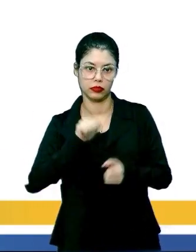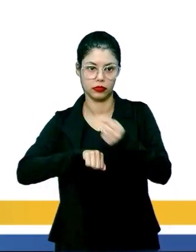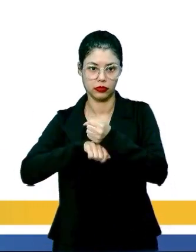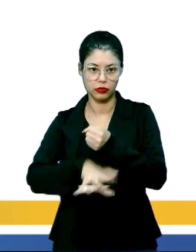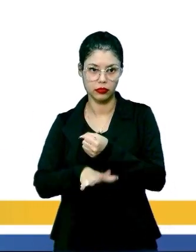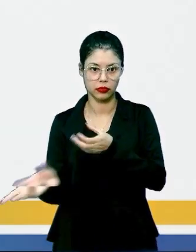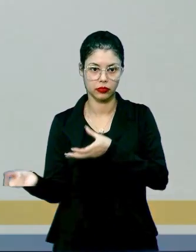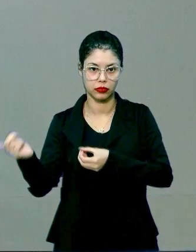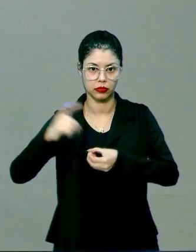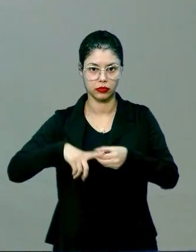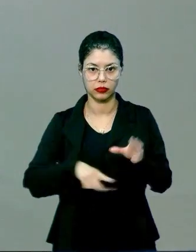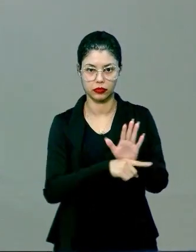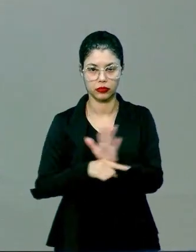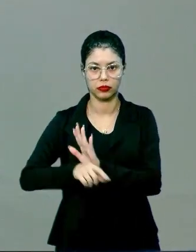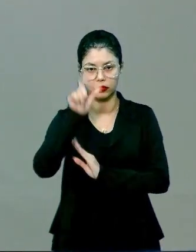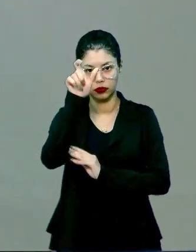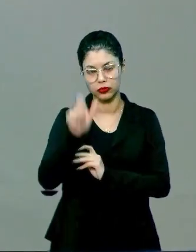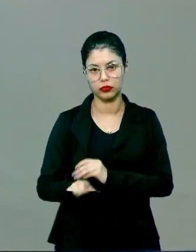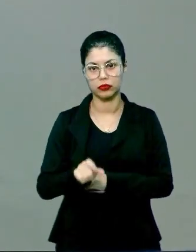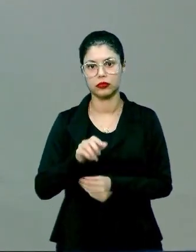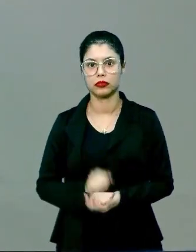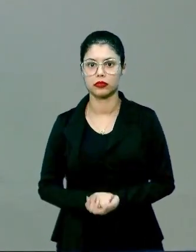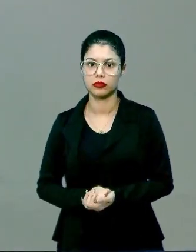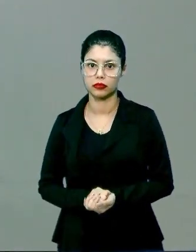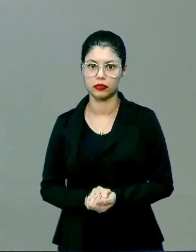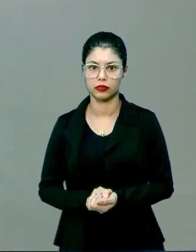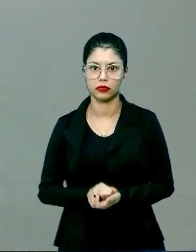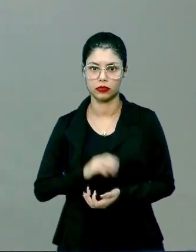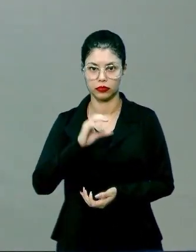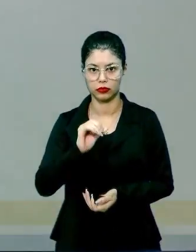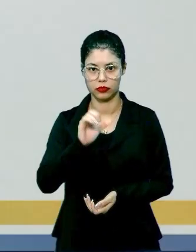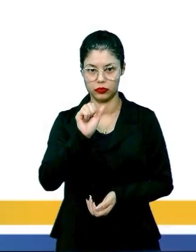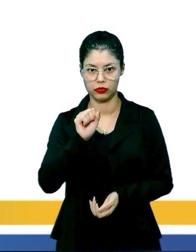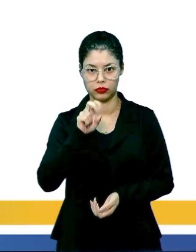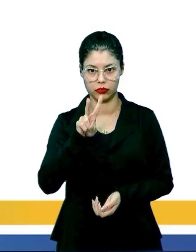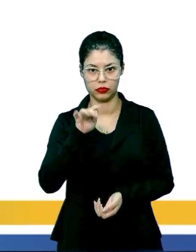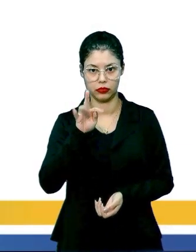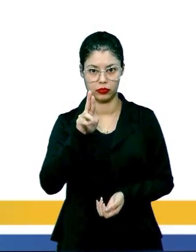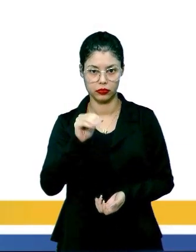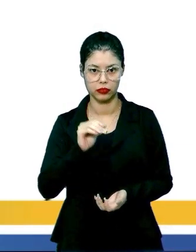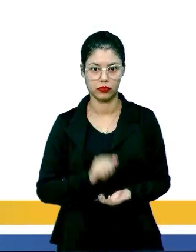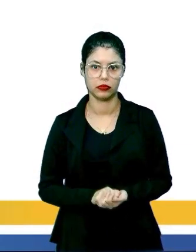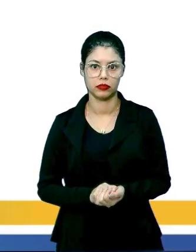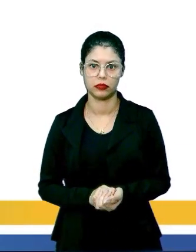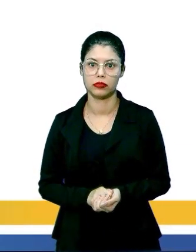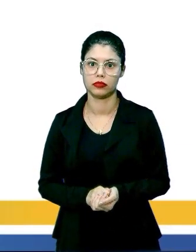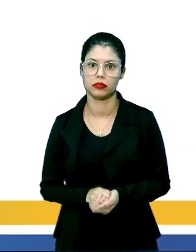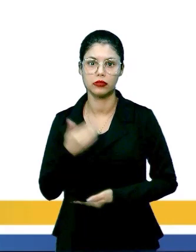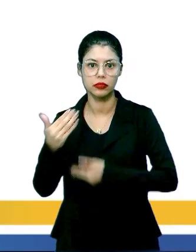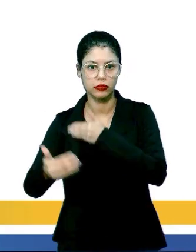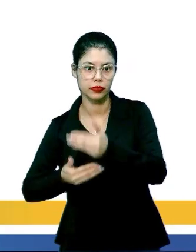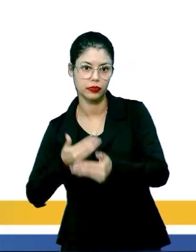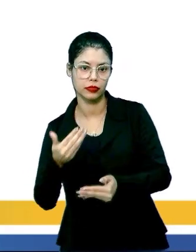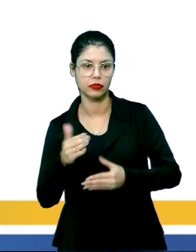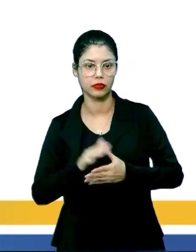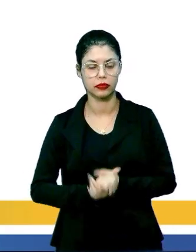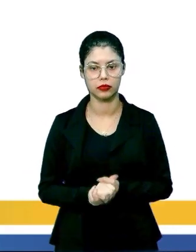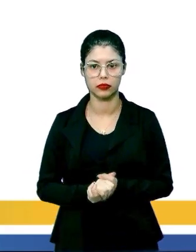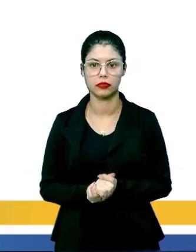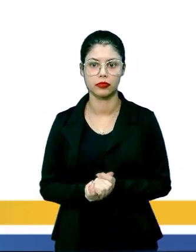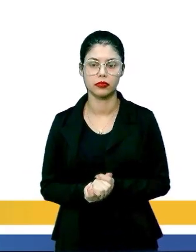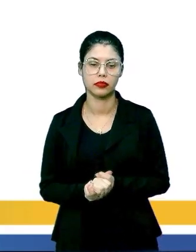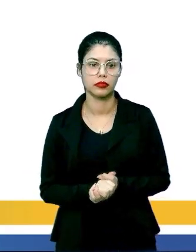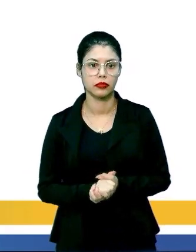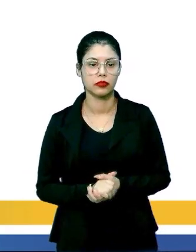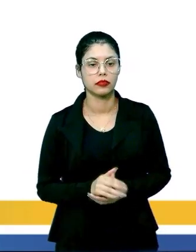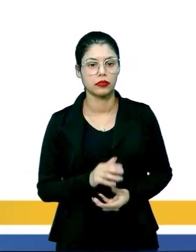saneamento dirigida por um personagem muito conhecido como Oswaldo Cruz. Oswaldo Cruz, ele